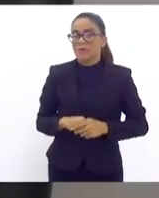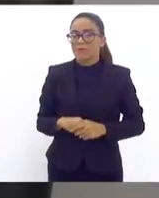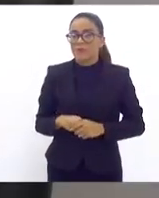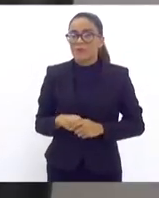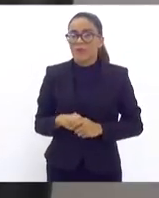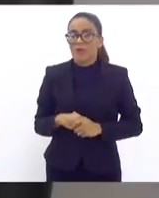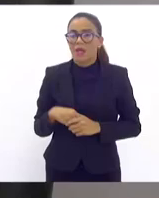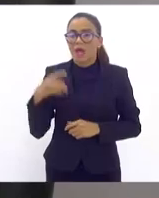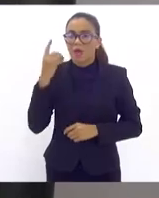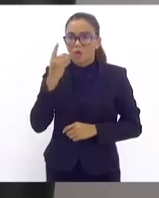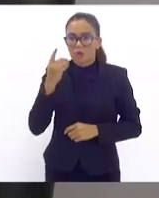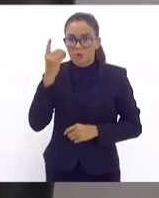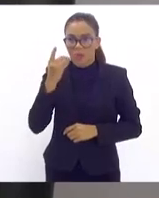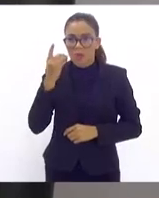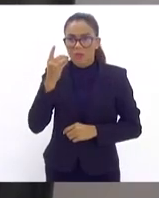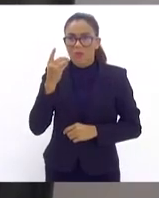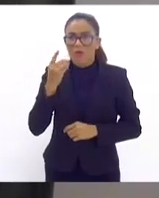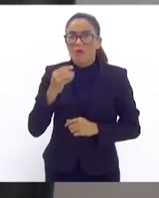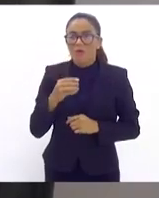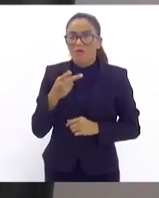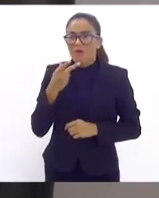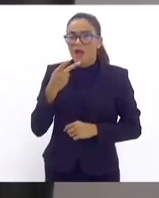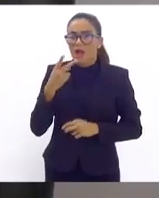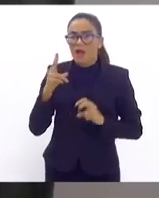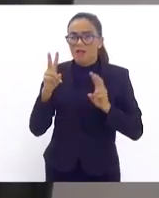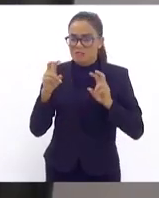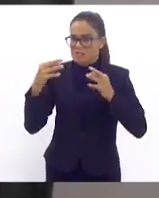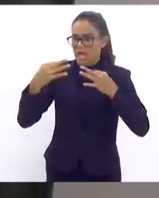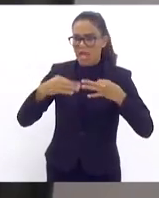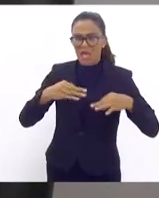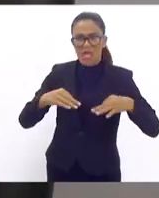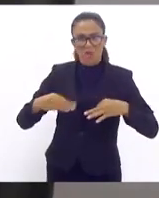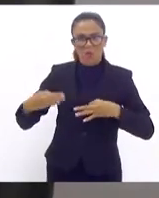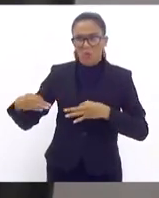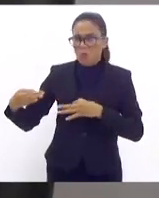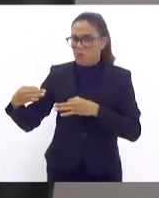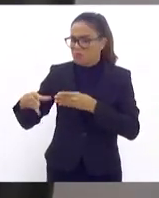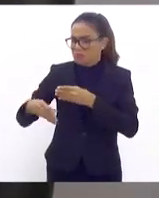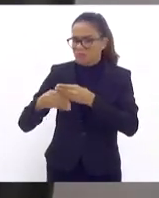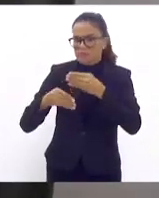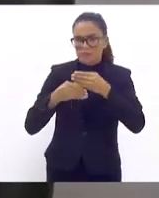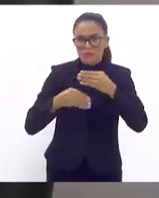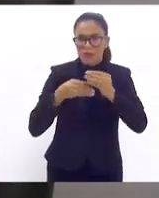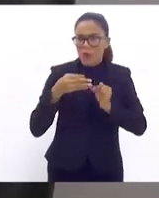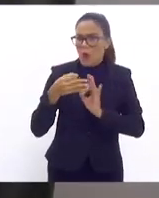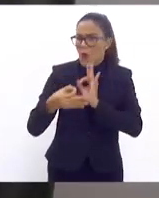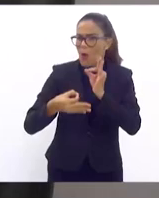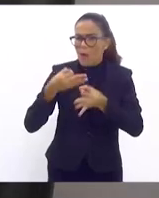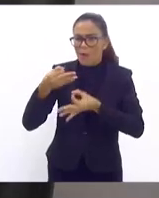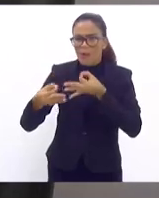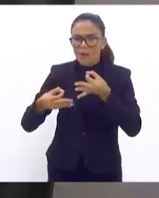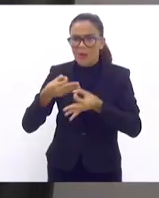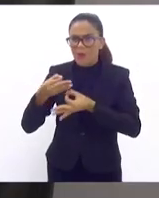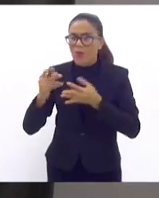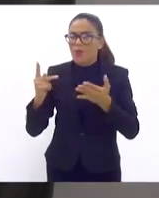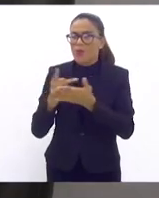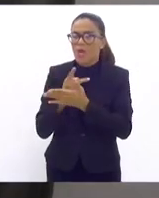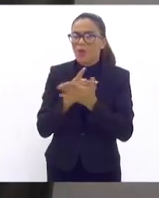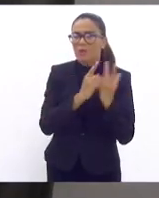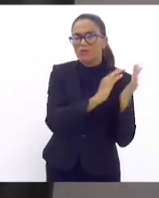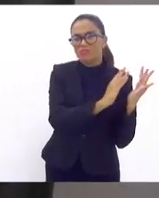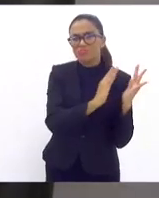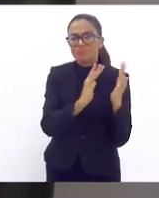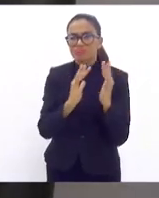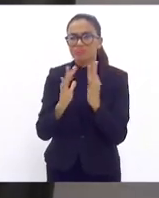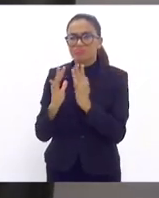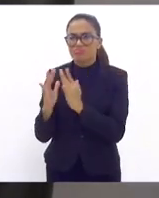do deputado Mink é uma fala muito assertiva em relação ao que aconteceu nos últimos anos aqui no estado do Rio de